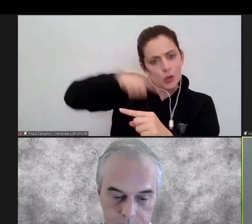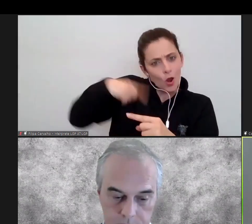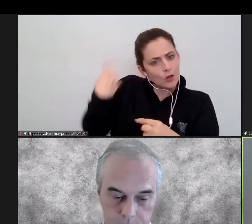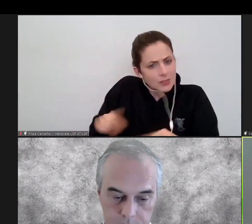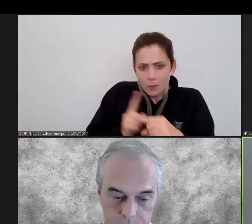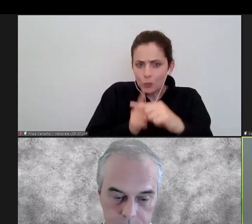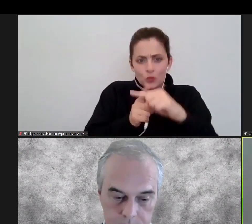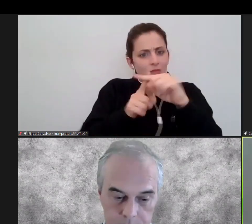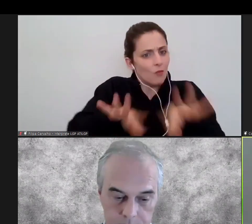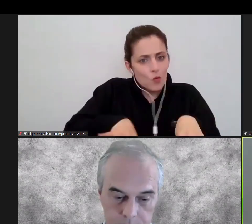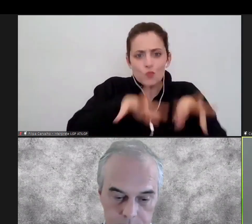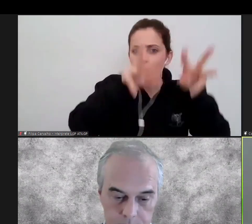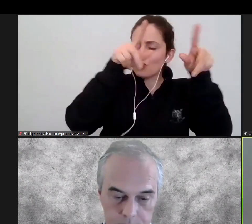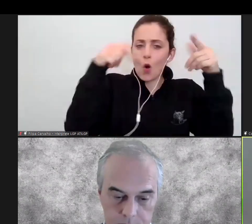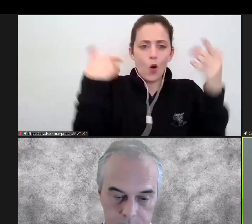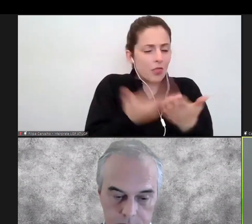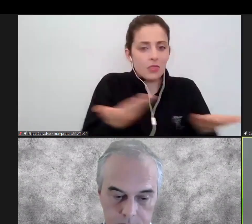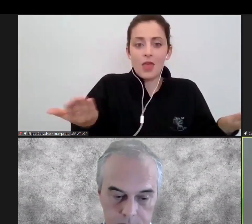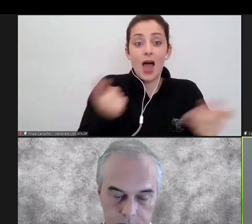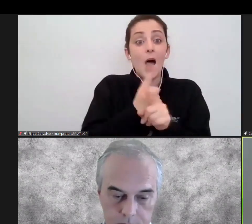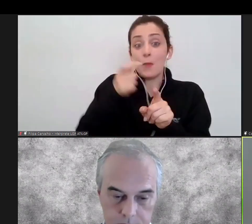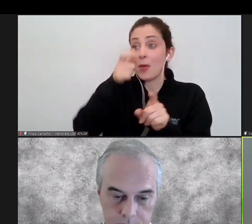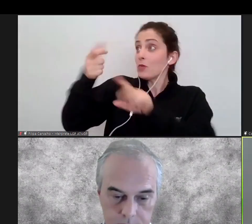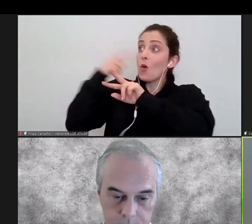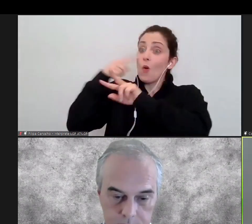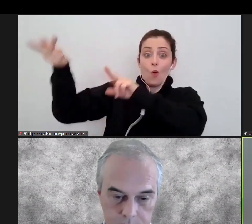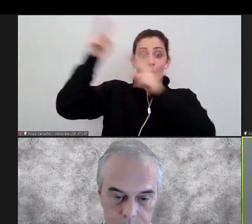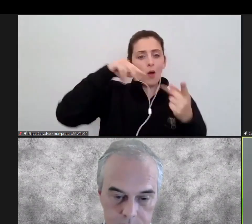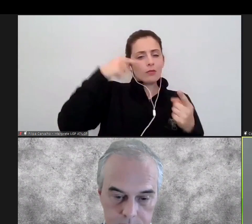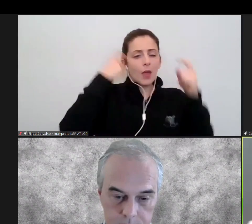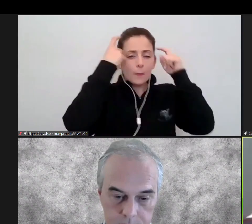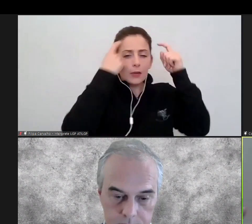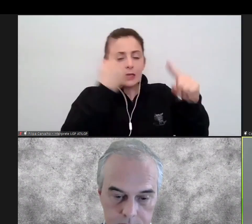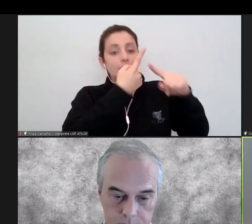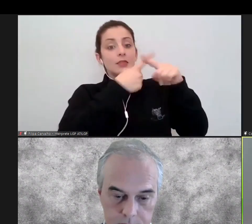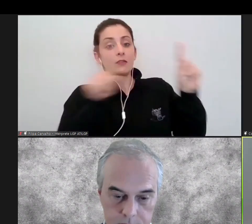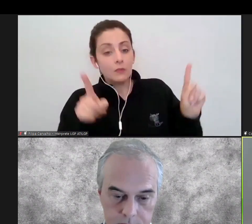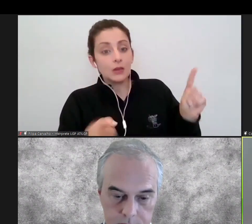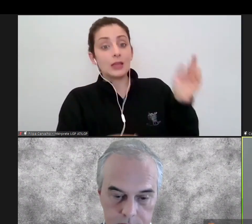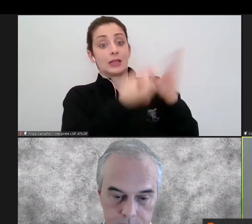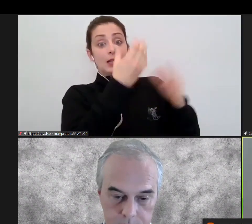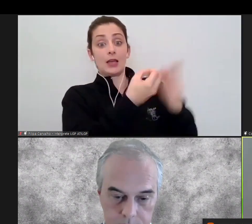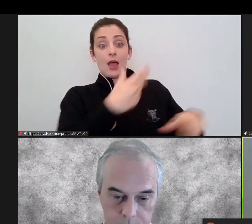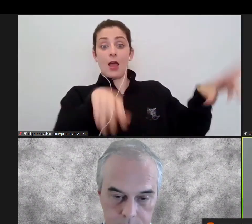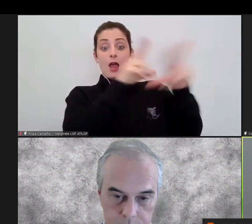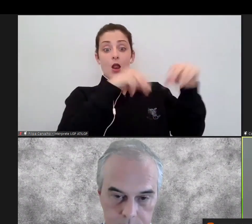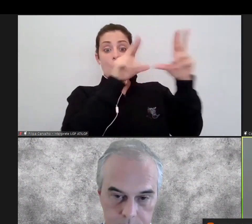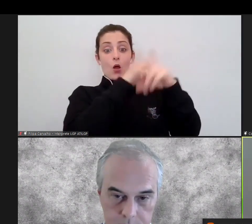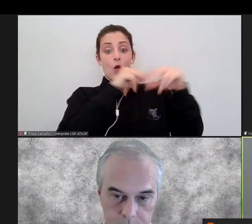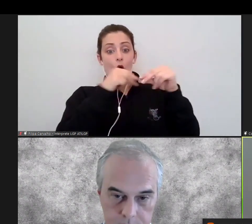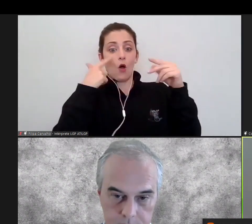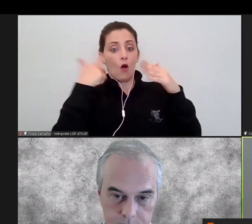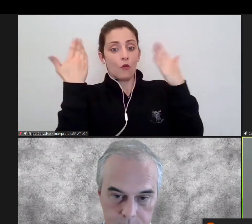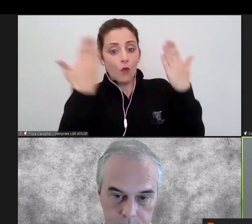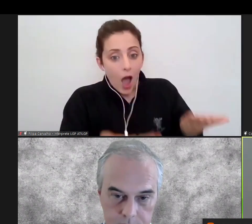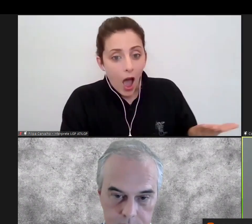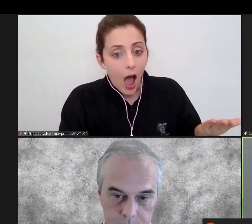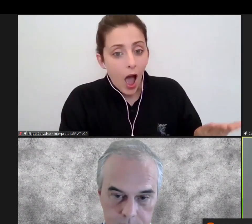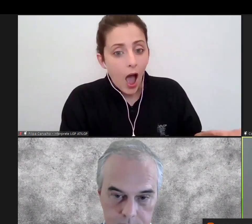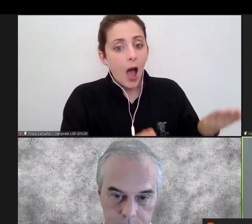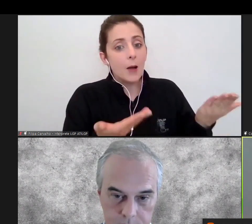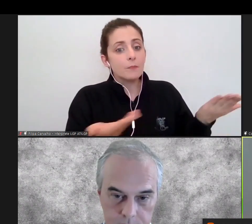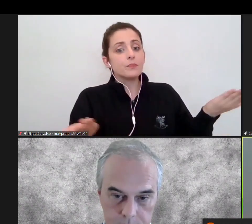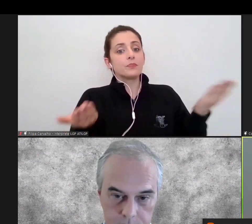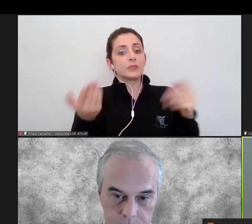a nossa sociedade, porque têm um pensamento diferente, criativo, e também nos vai permitir que cada vez ao haver